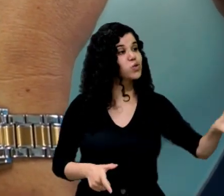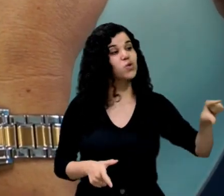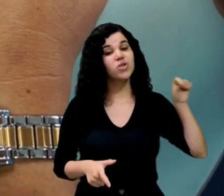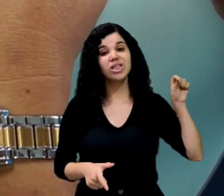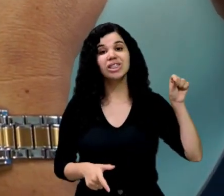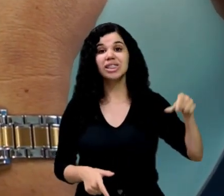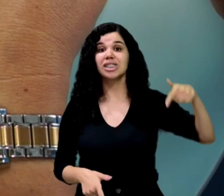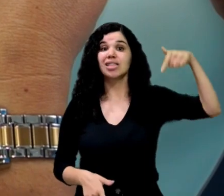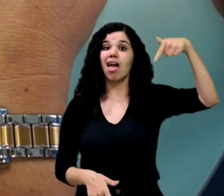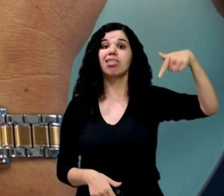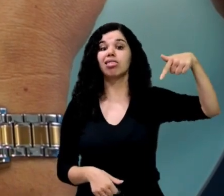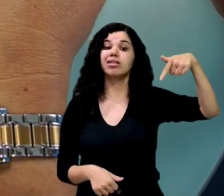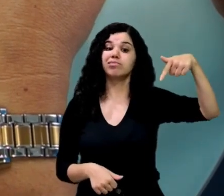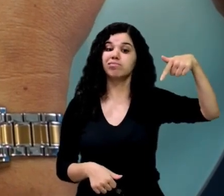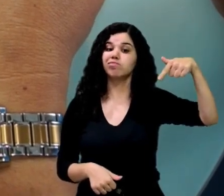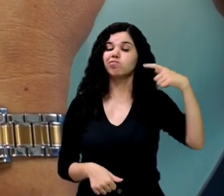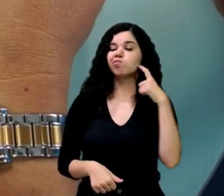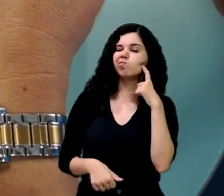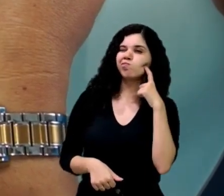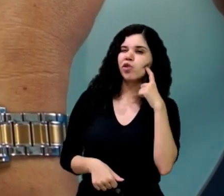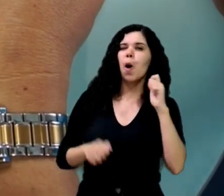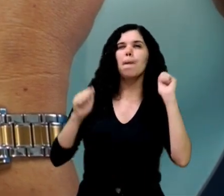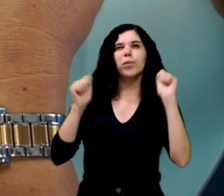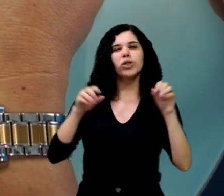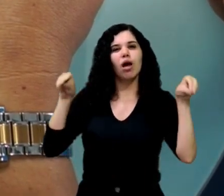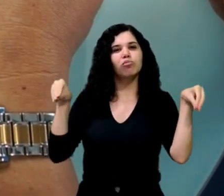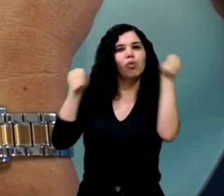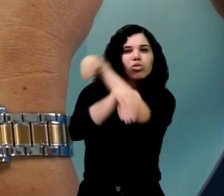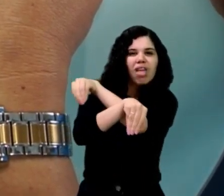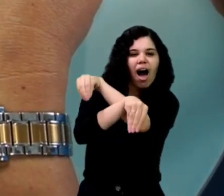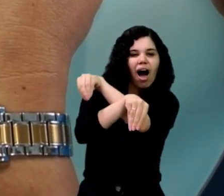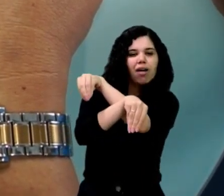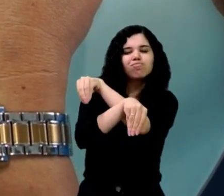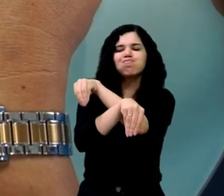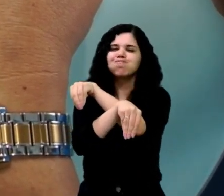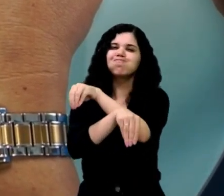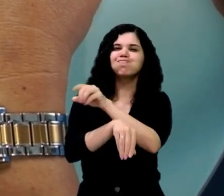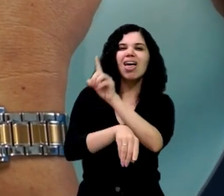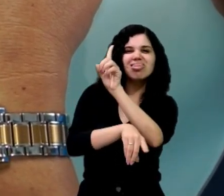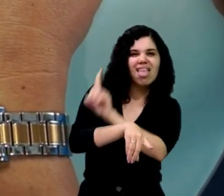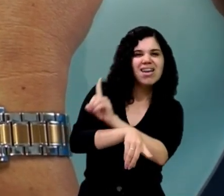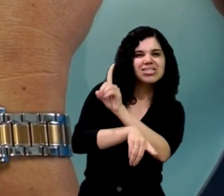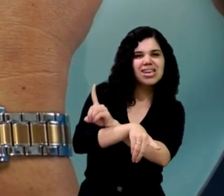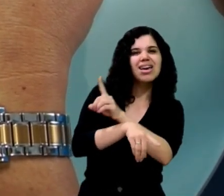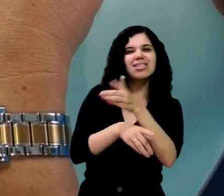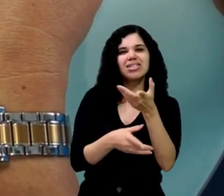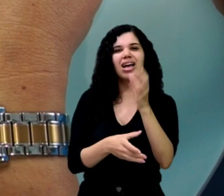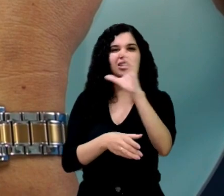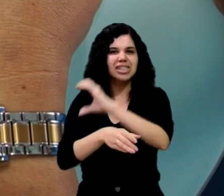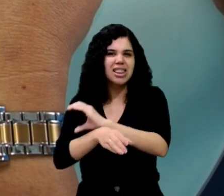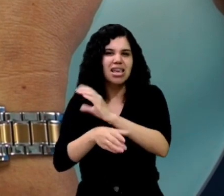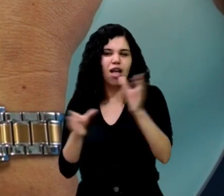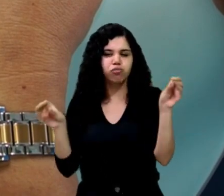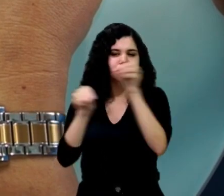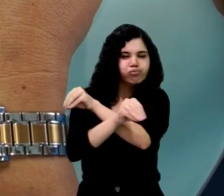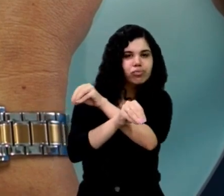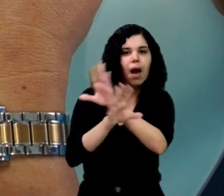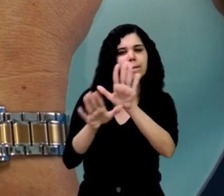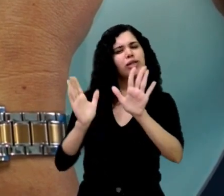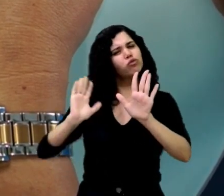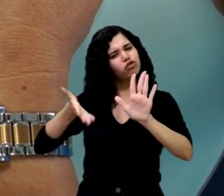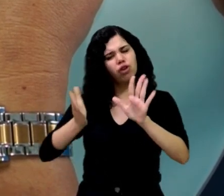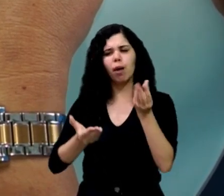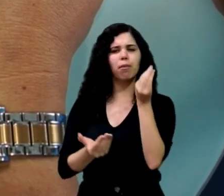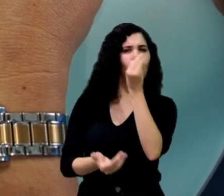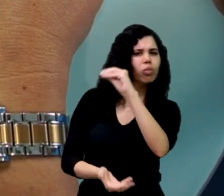7. Eu poderia ter deixado o 6 na dezena e agora eu poderia colocar o 7 na centena. Mas aí, como eu já fiz,